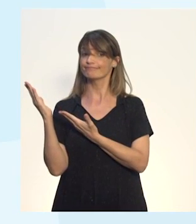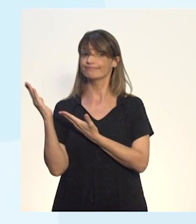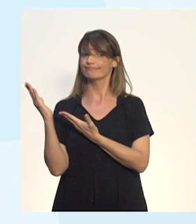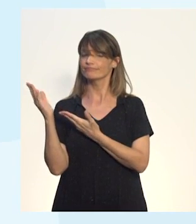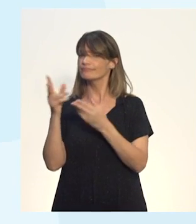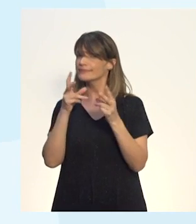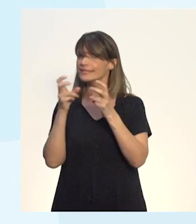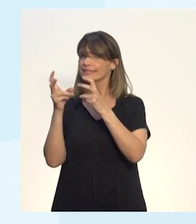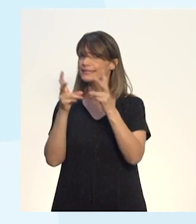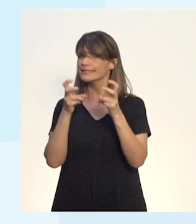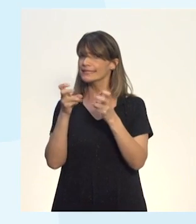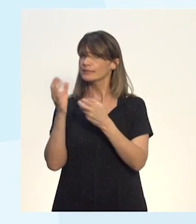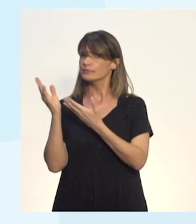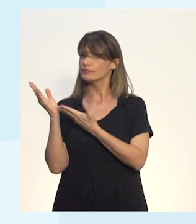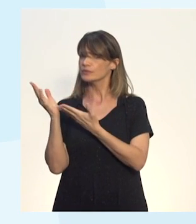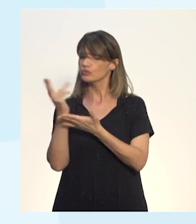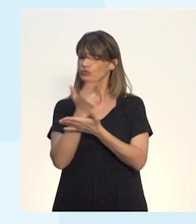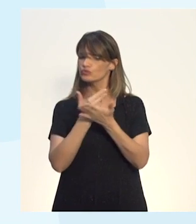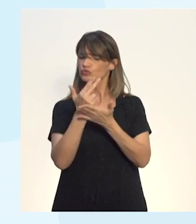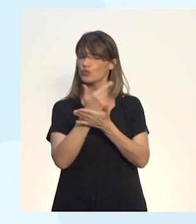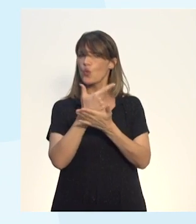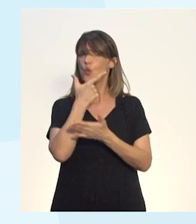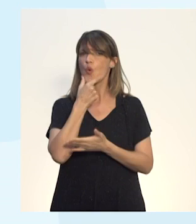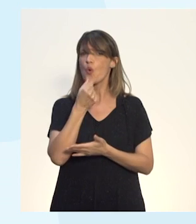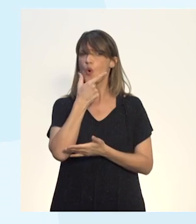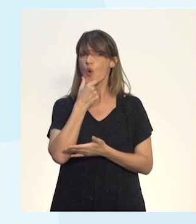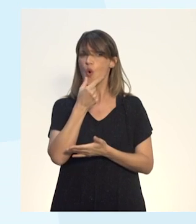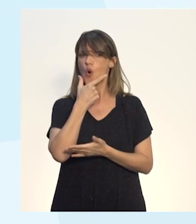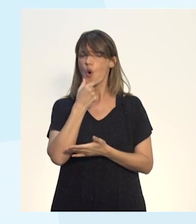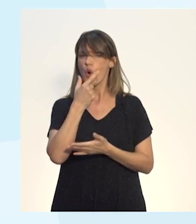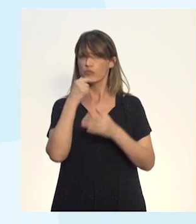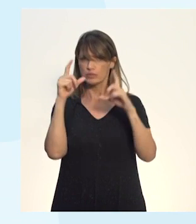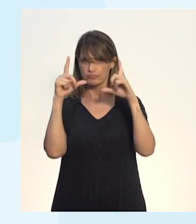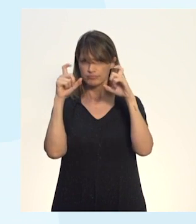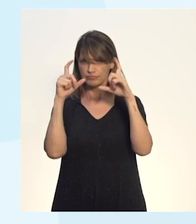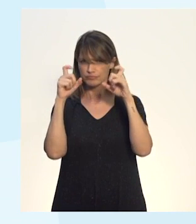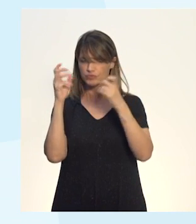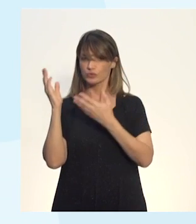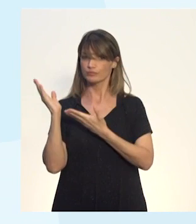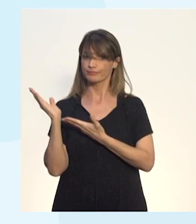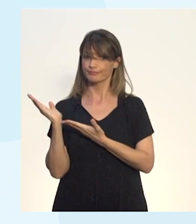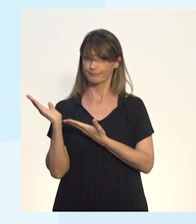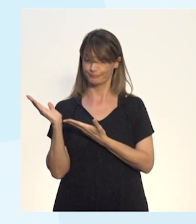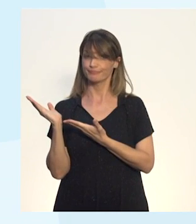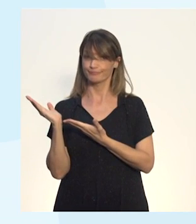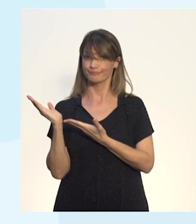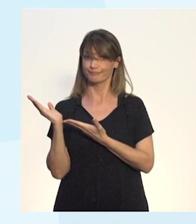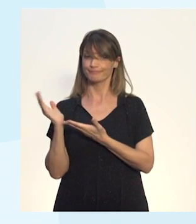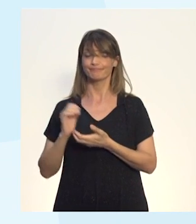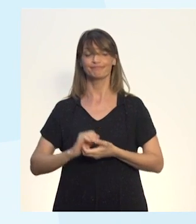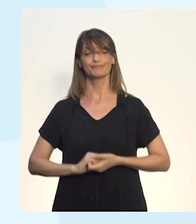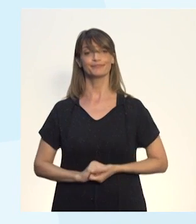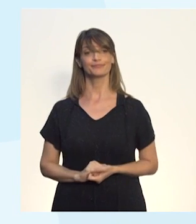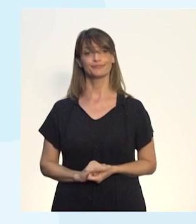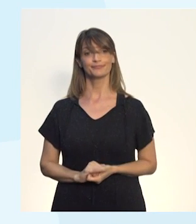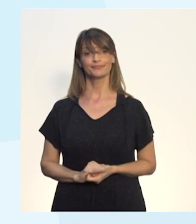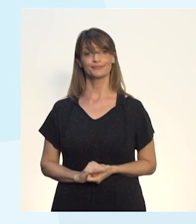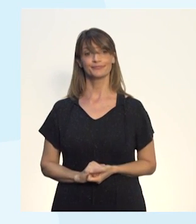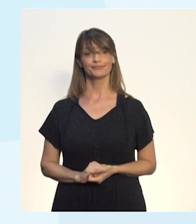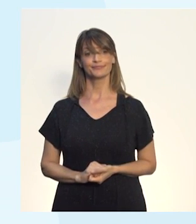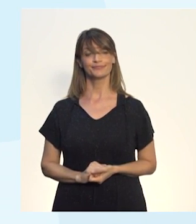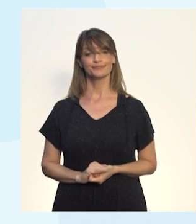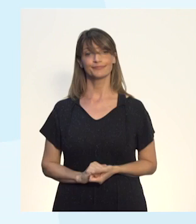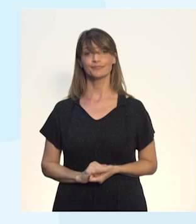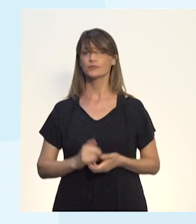observem bem este homem que aparece retratado aí na tela para vocês. É